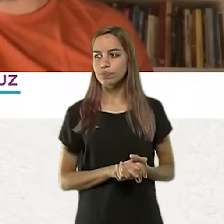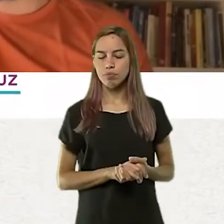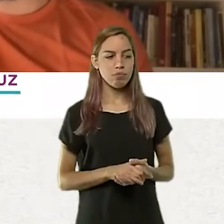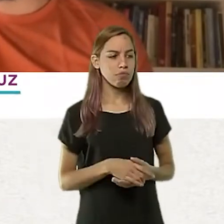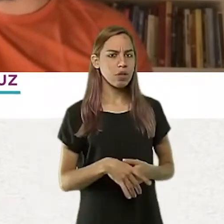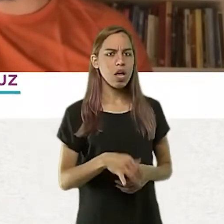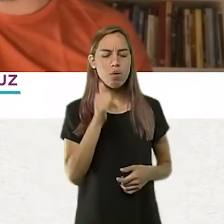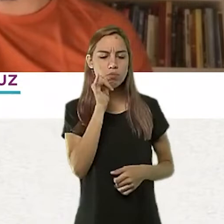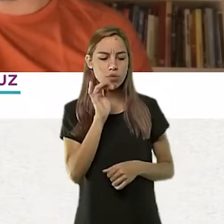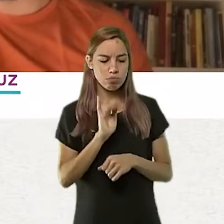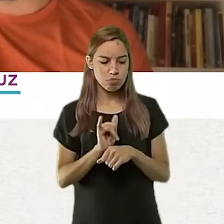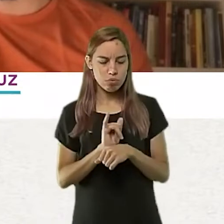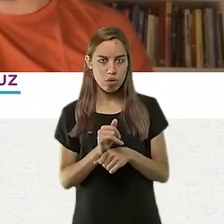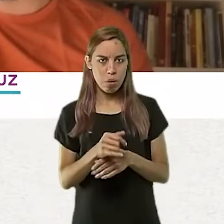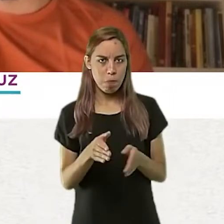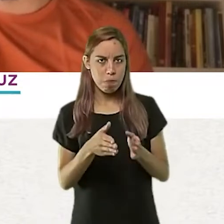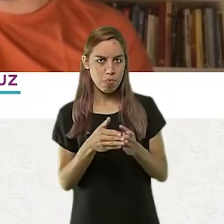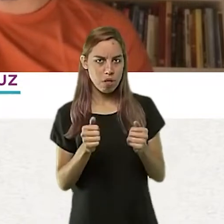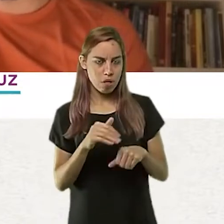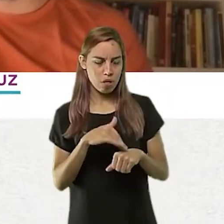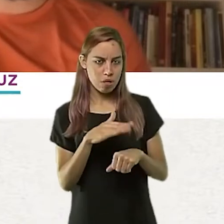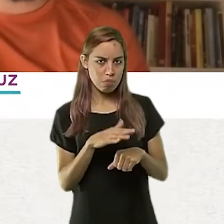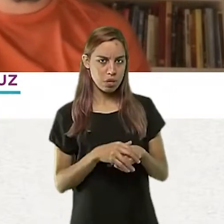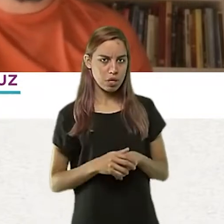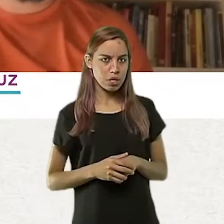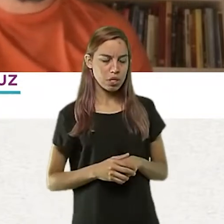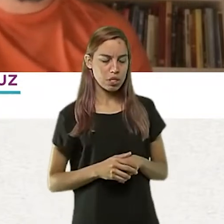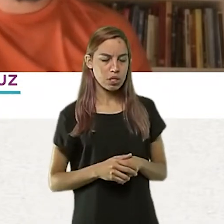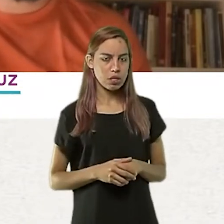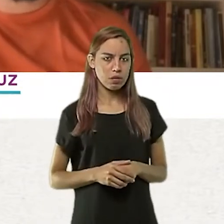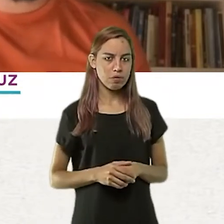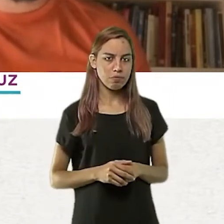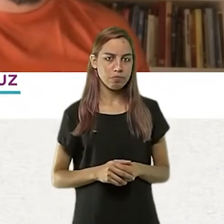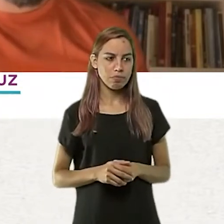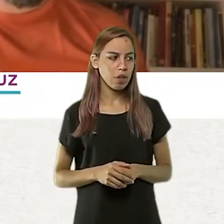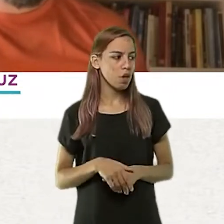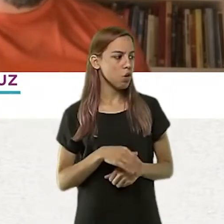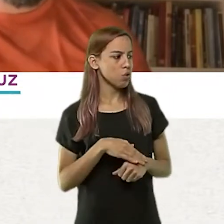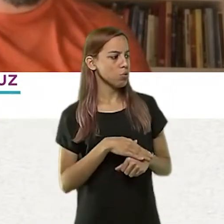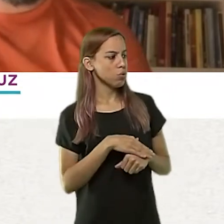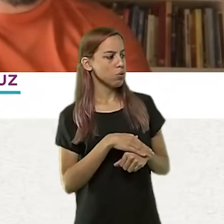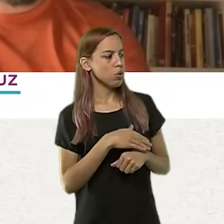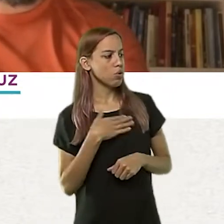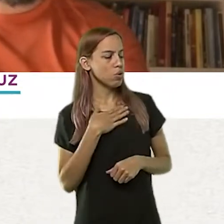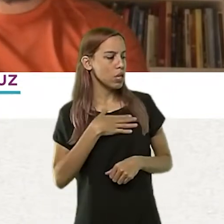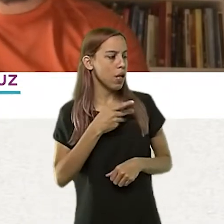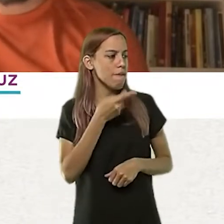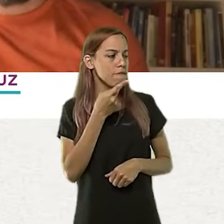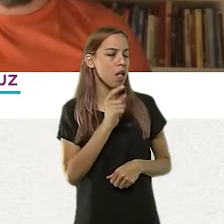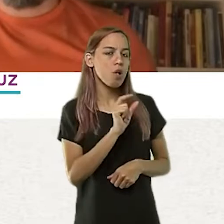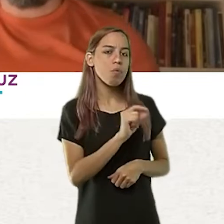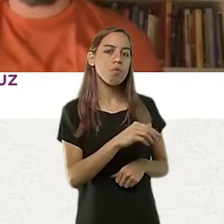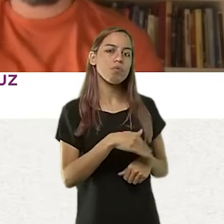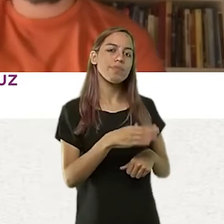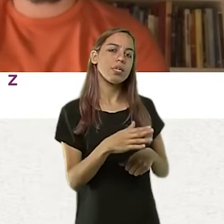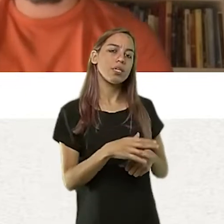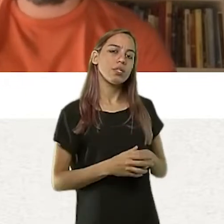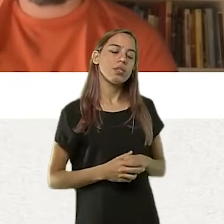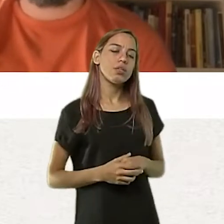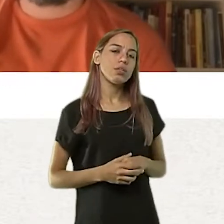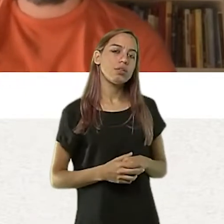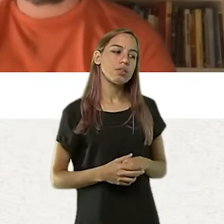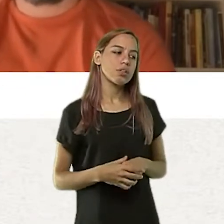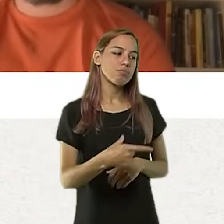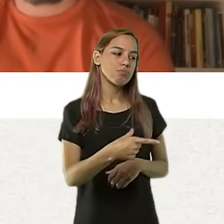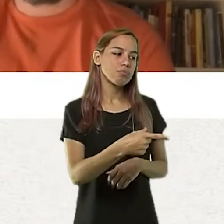pouquinho mais sobre a sua história, a Raíssa. Gostaria que você falasse um pouquinho mais o que te